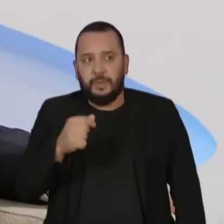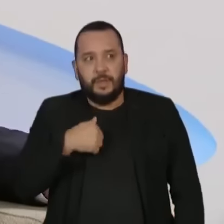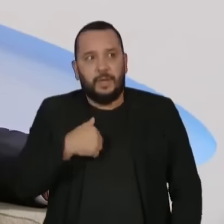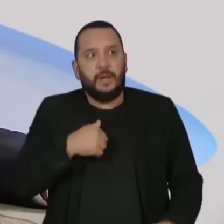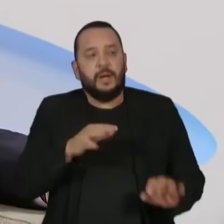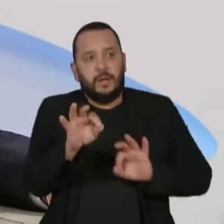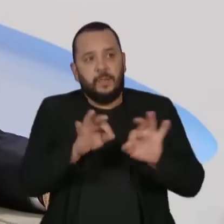tudo isso e a gente está aqui hoje.